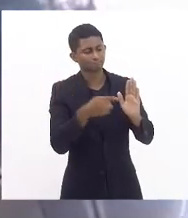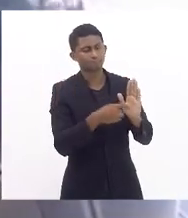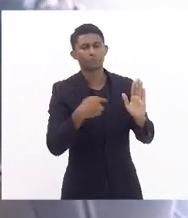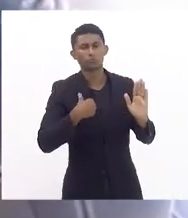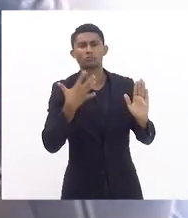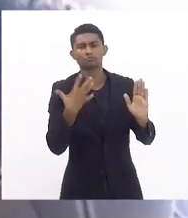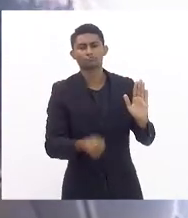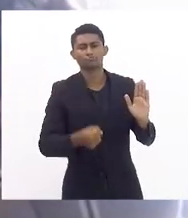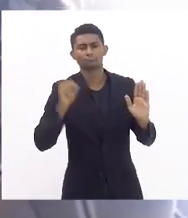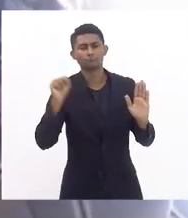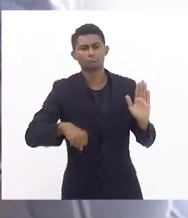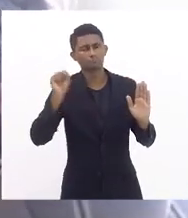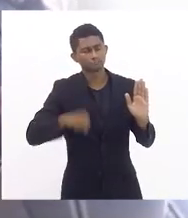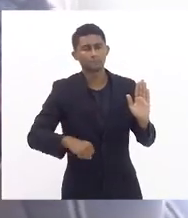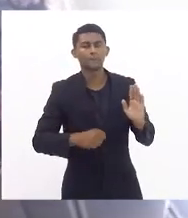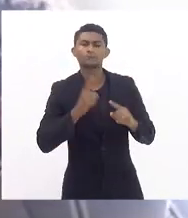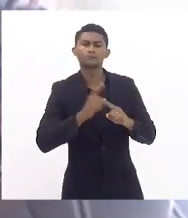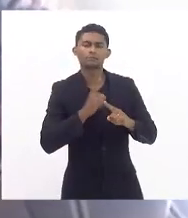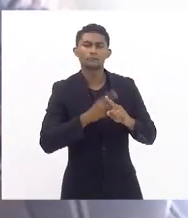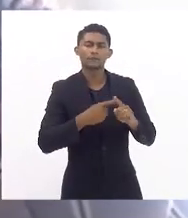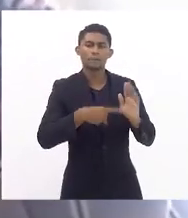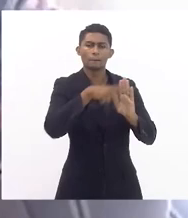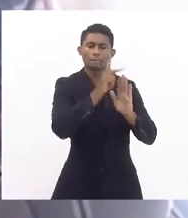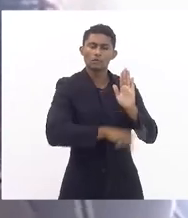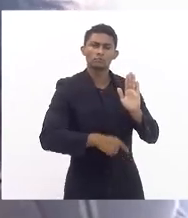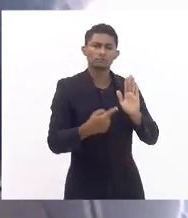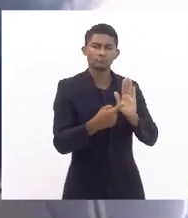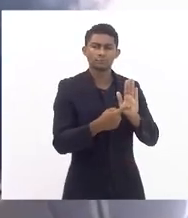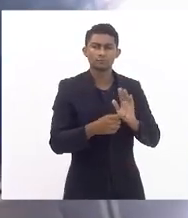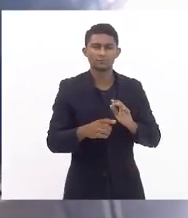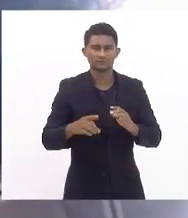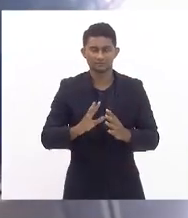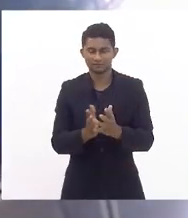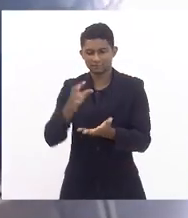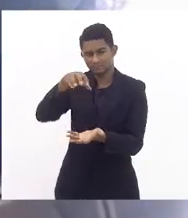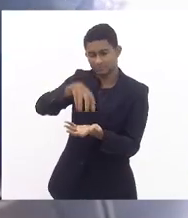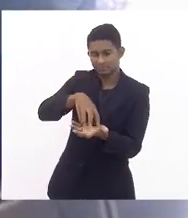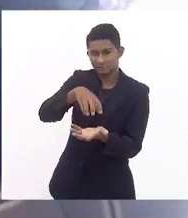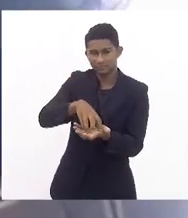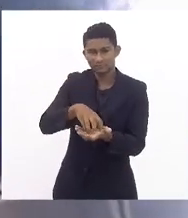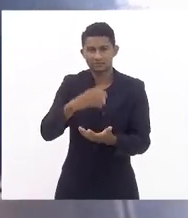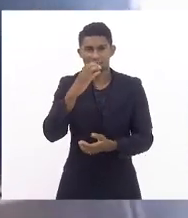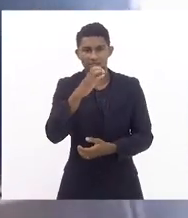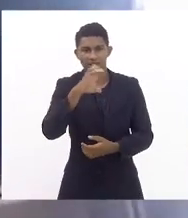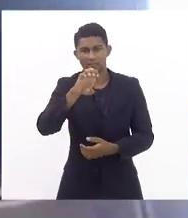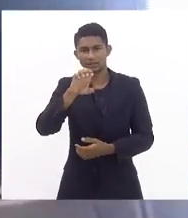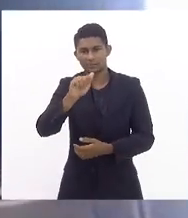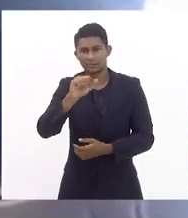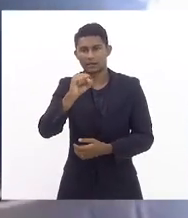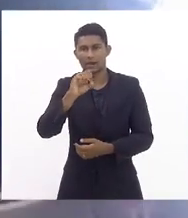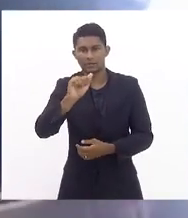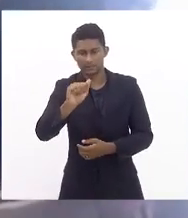o projeto, de fato, pensar o CEASA, que é um grande centro de redistribuição,